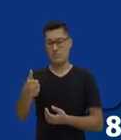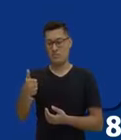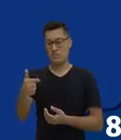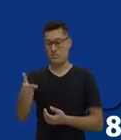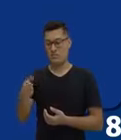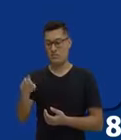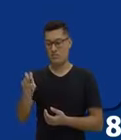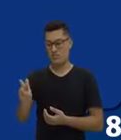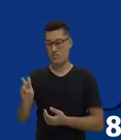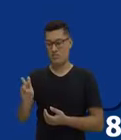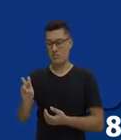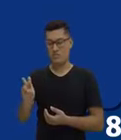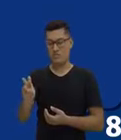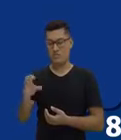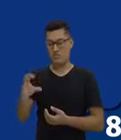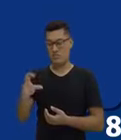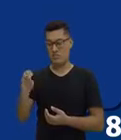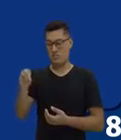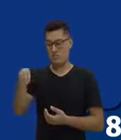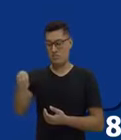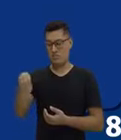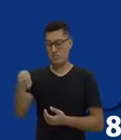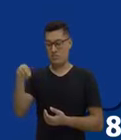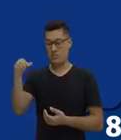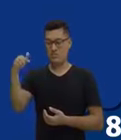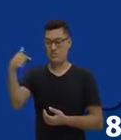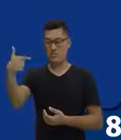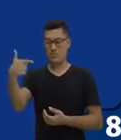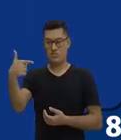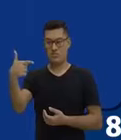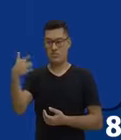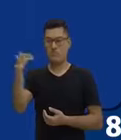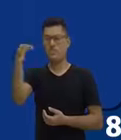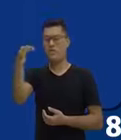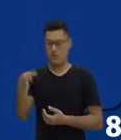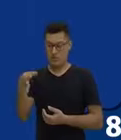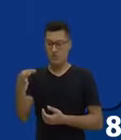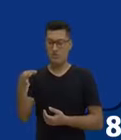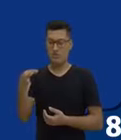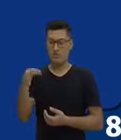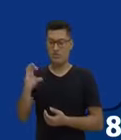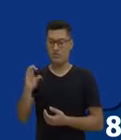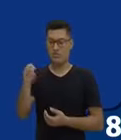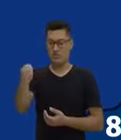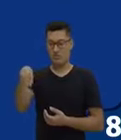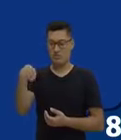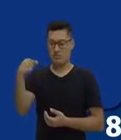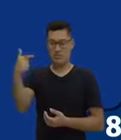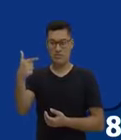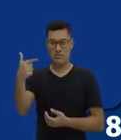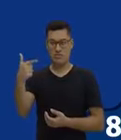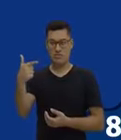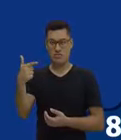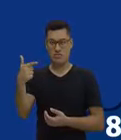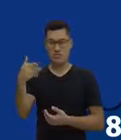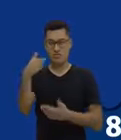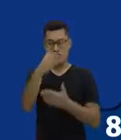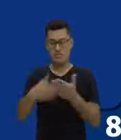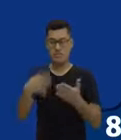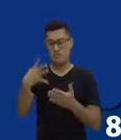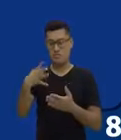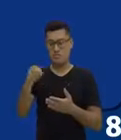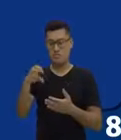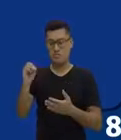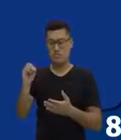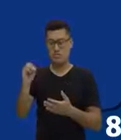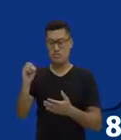3,125 centímetros quadrados, tá certo? Ela vai diminuir de 400 centímetros